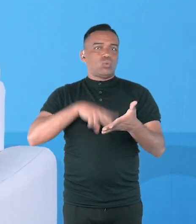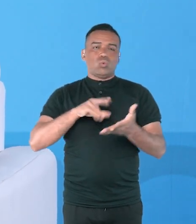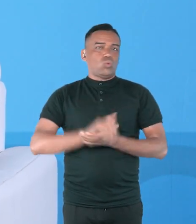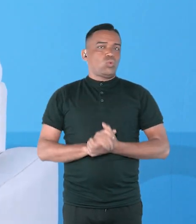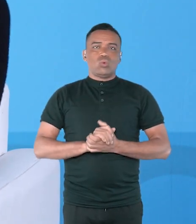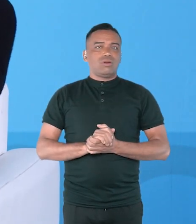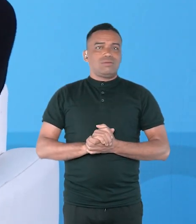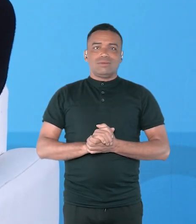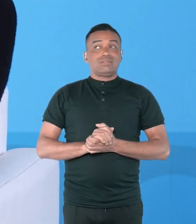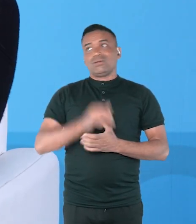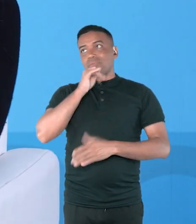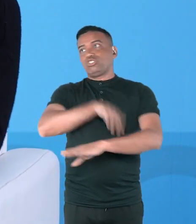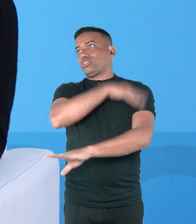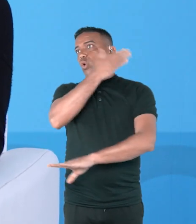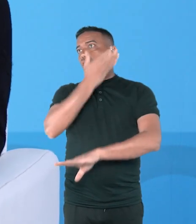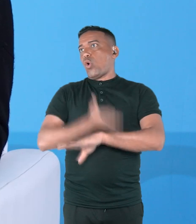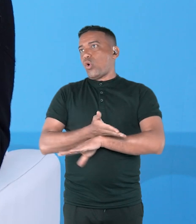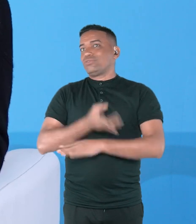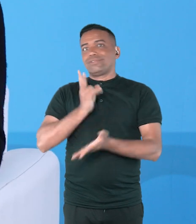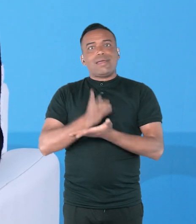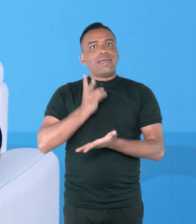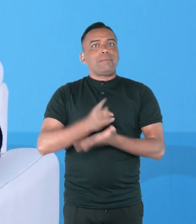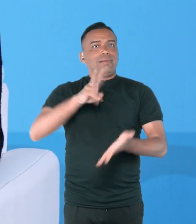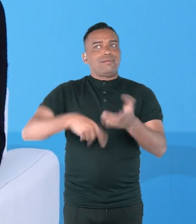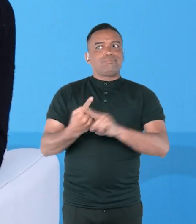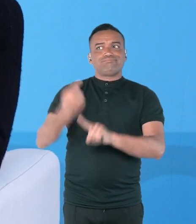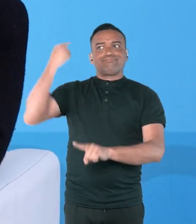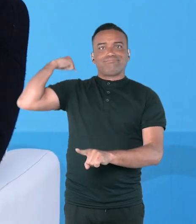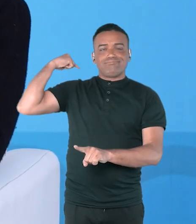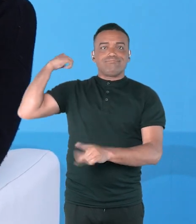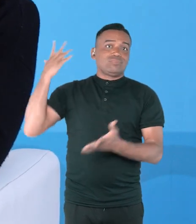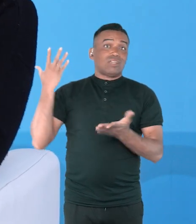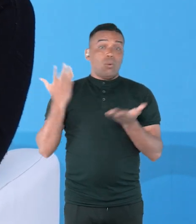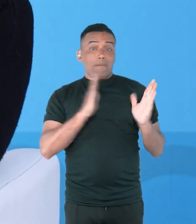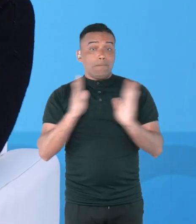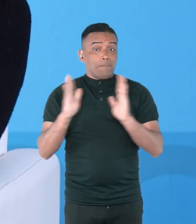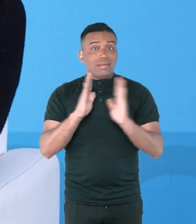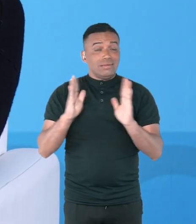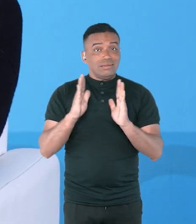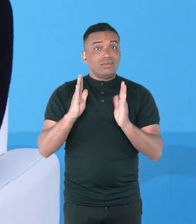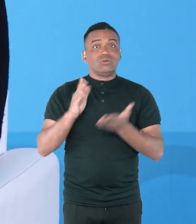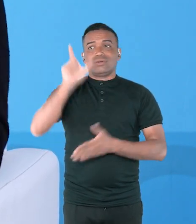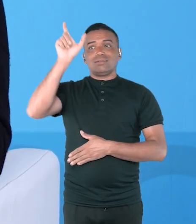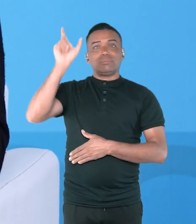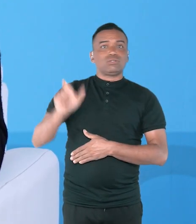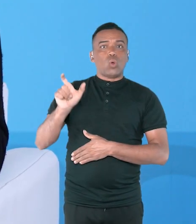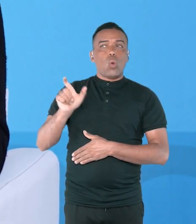Quer dizer, a gente lê o dia inteiro, a gente vinha falando sobre isso. A gente talvez seja a época que as